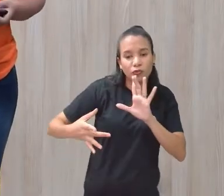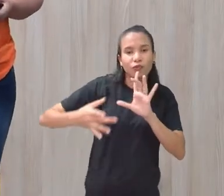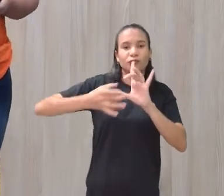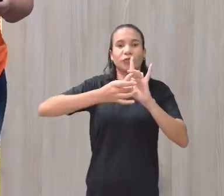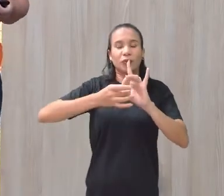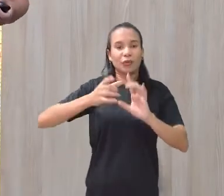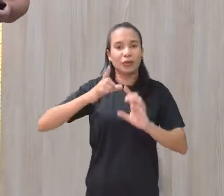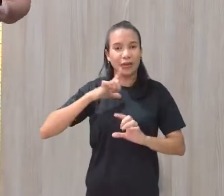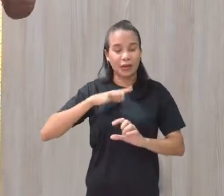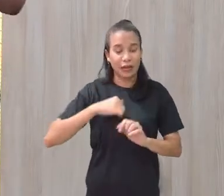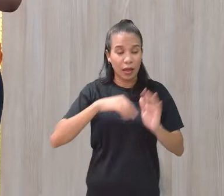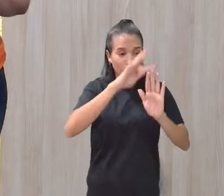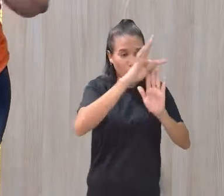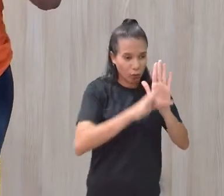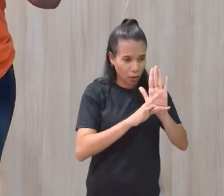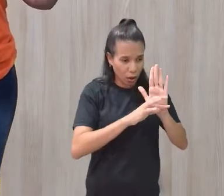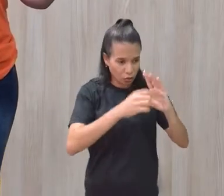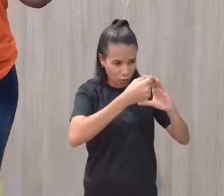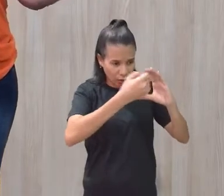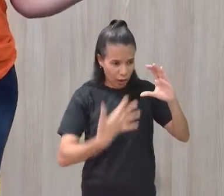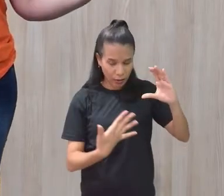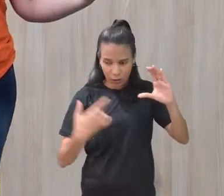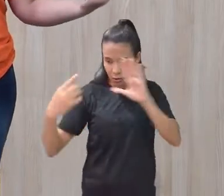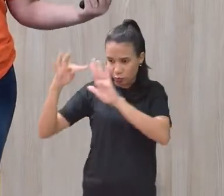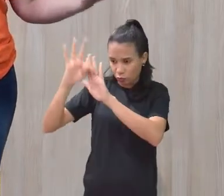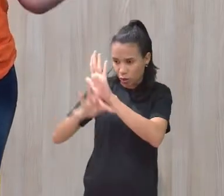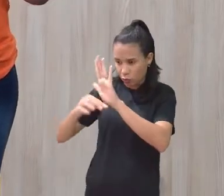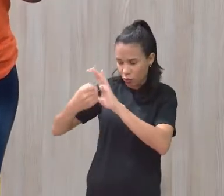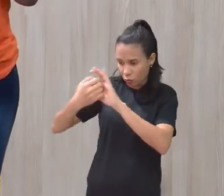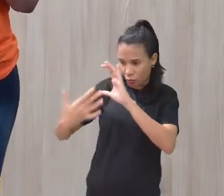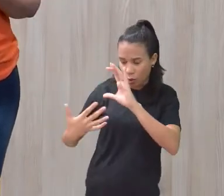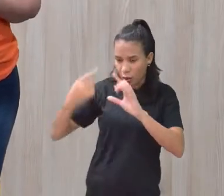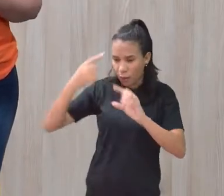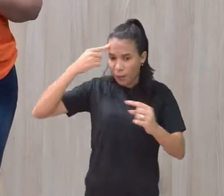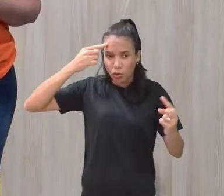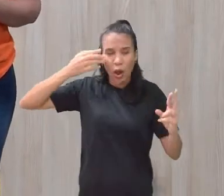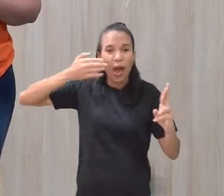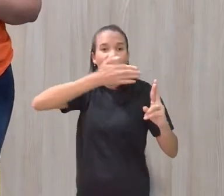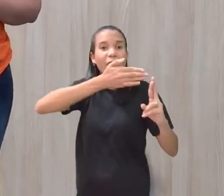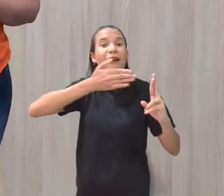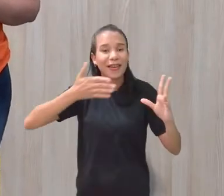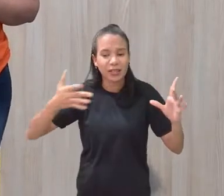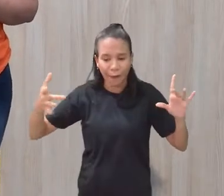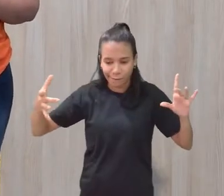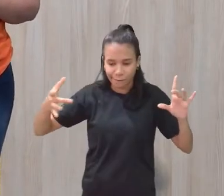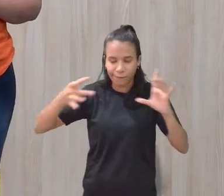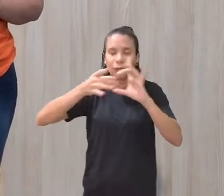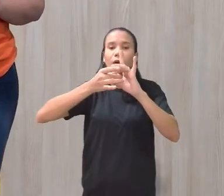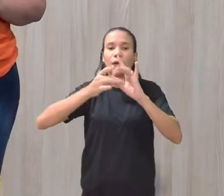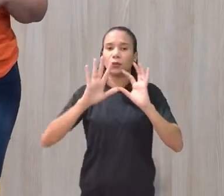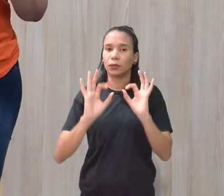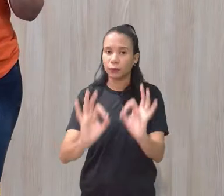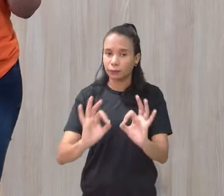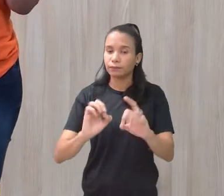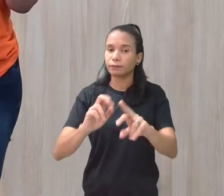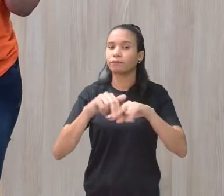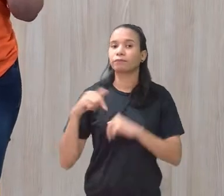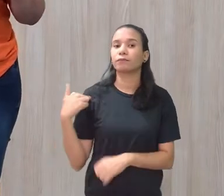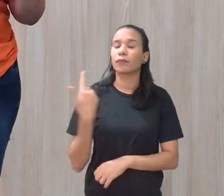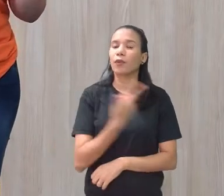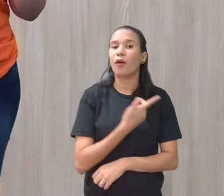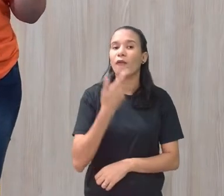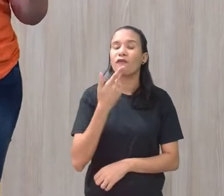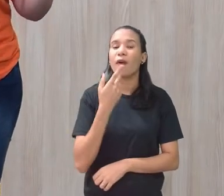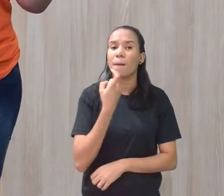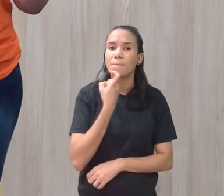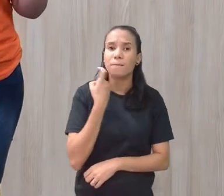um aspecto de um texto trazido em outro, fazendo referência a outro, certo? Então, quando a gente diz peixe